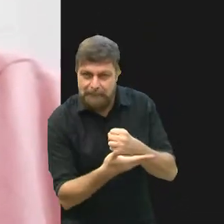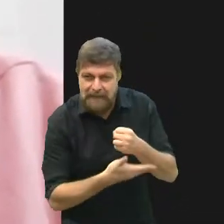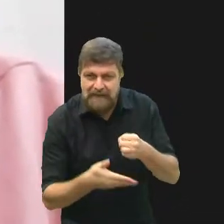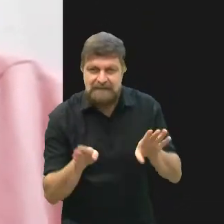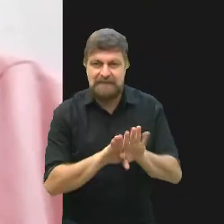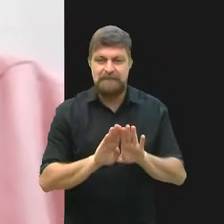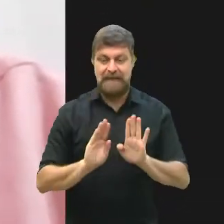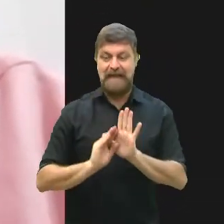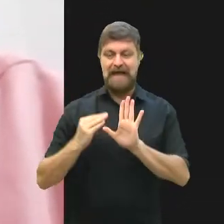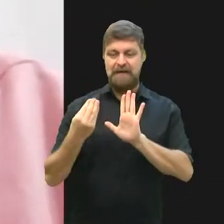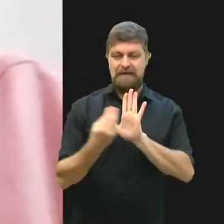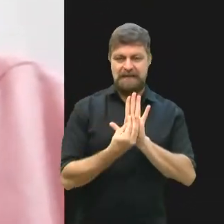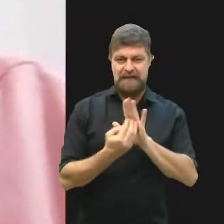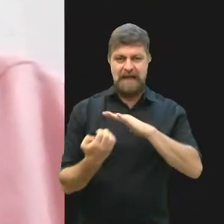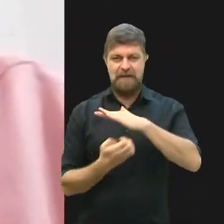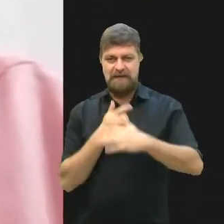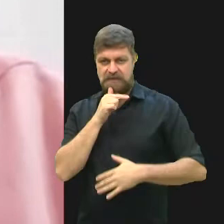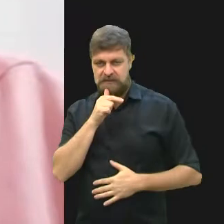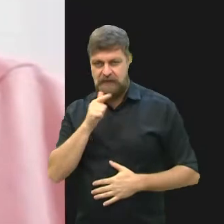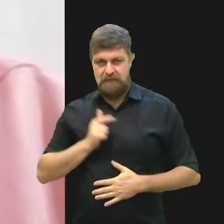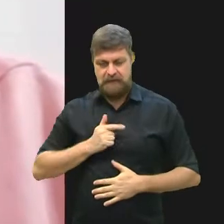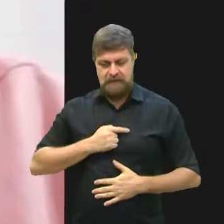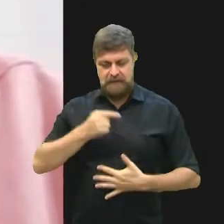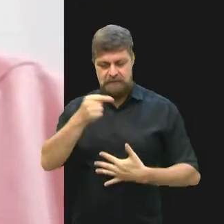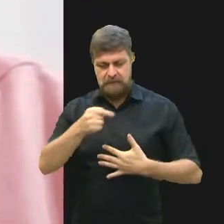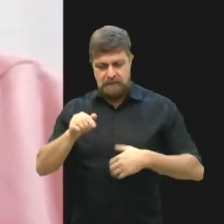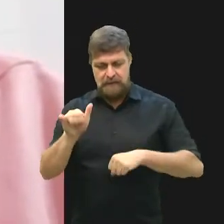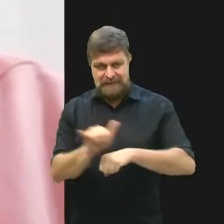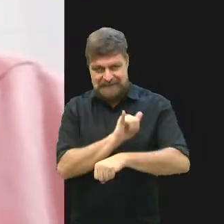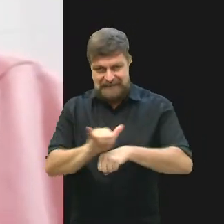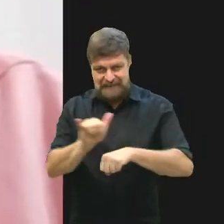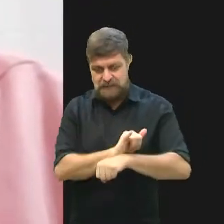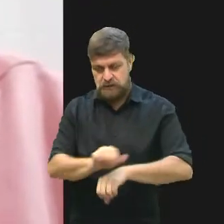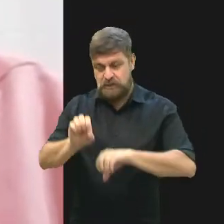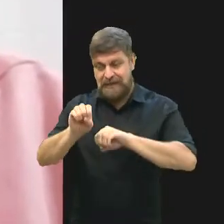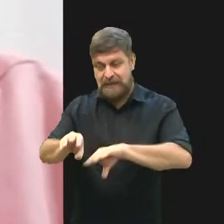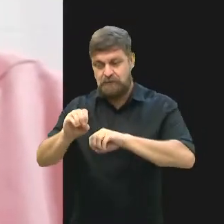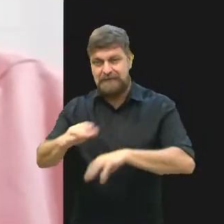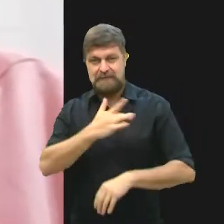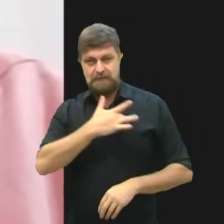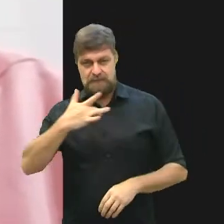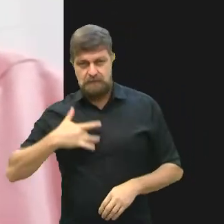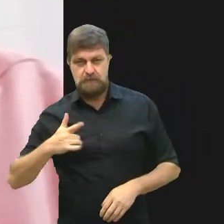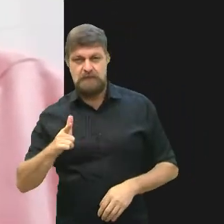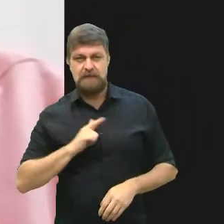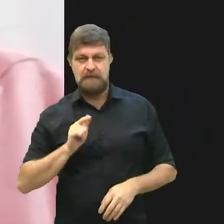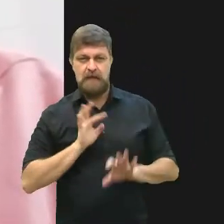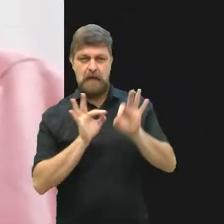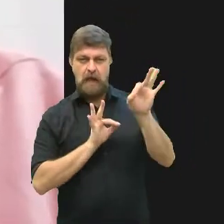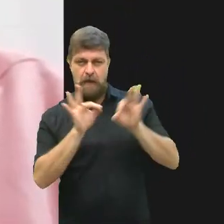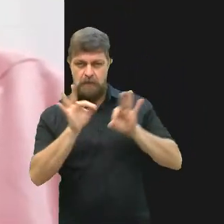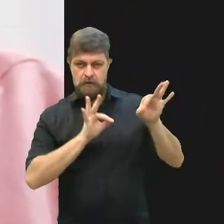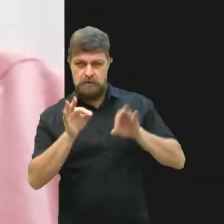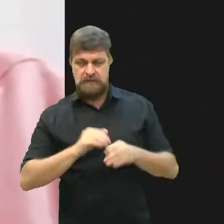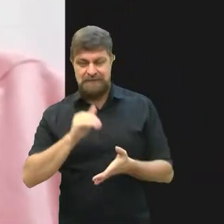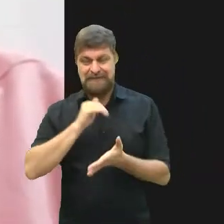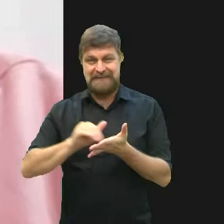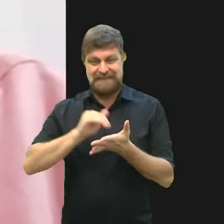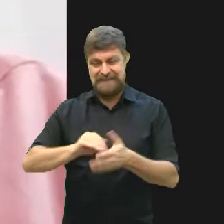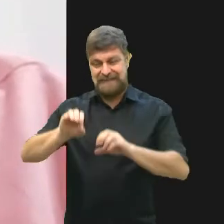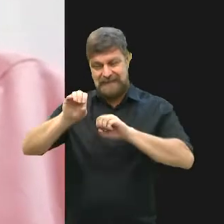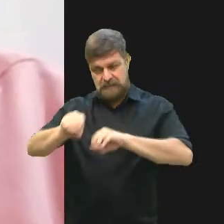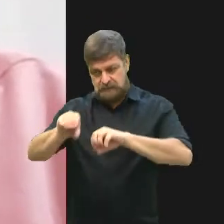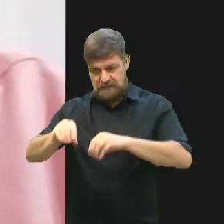da Sanasa, e outras ações em educação e saúde, por exemplo, grandes projetos aí da Secretaria de Educação e